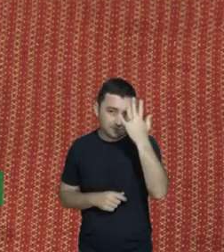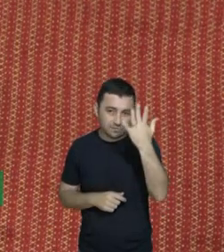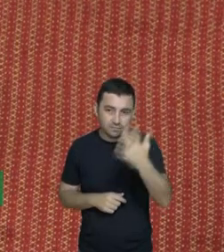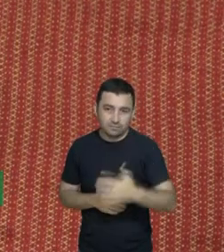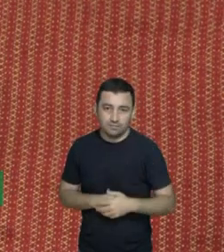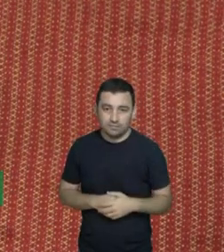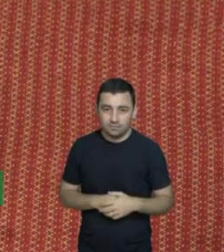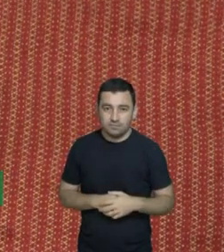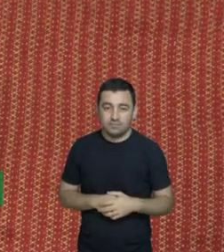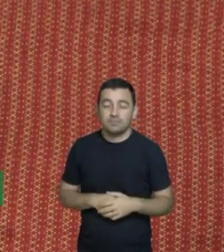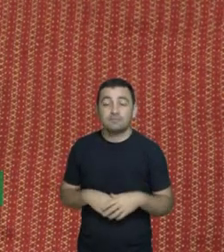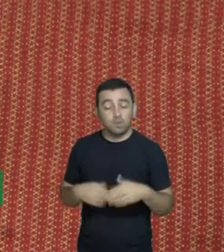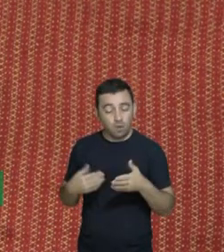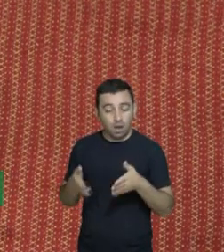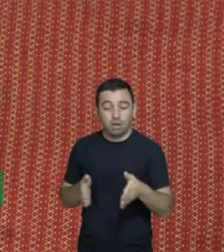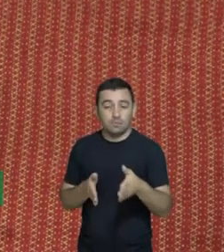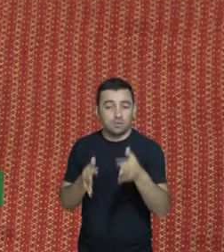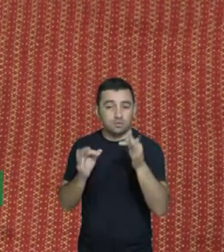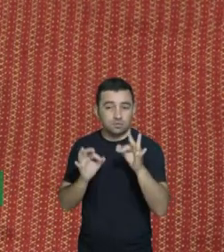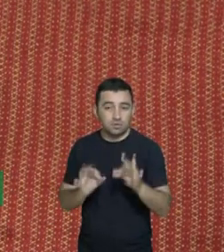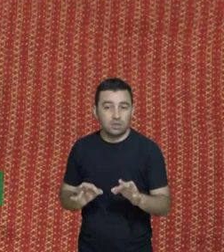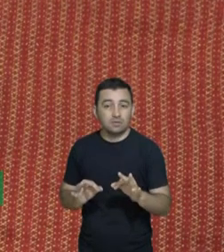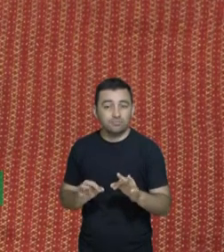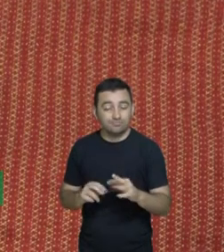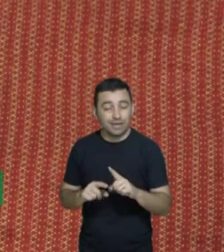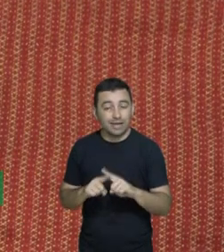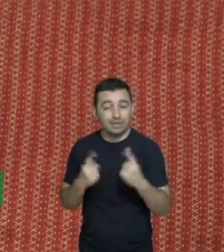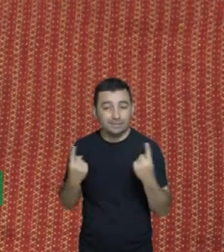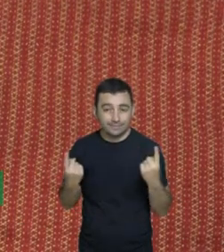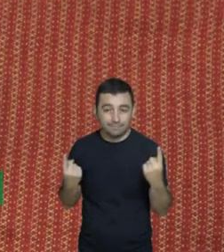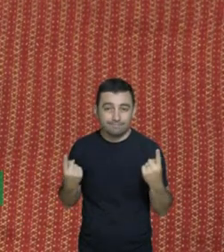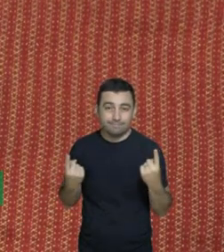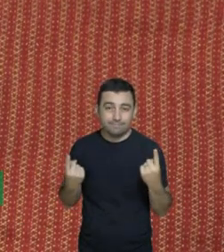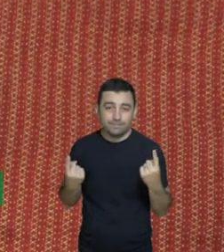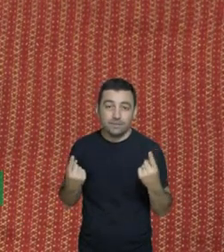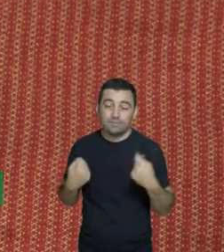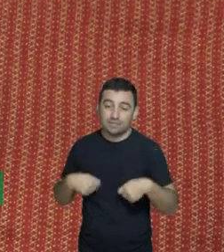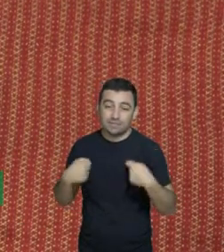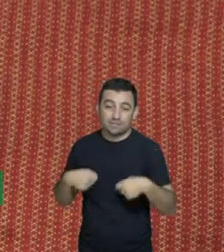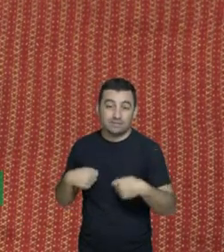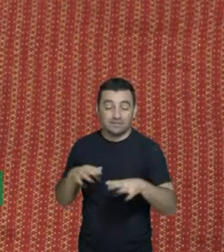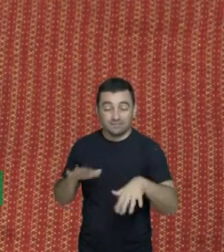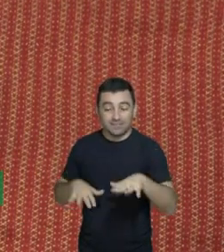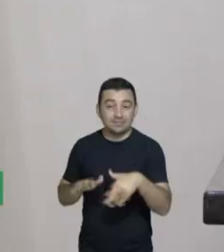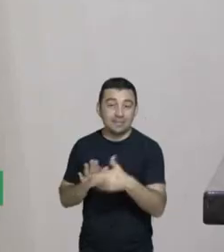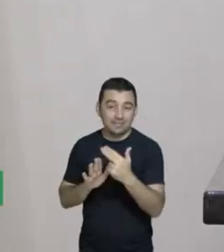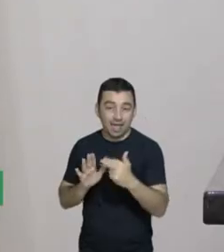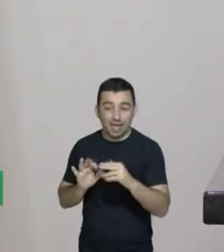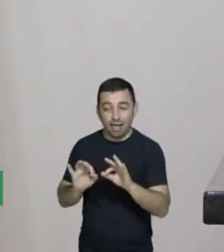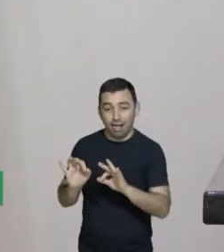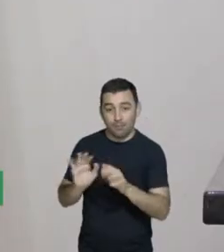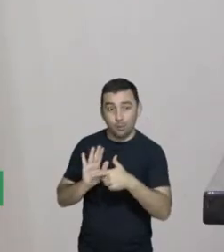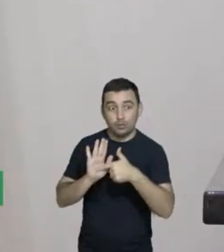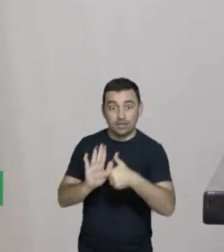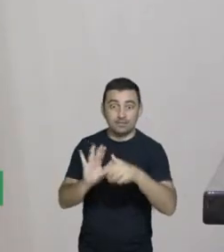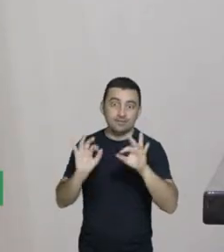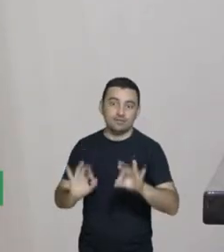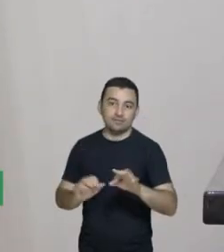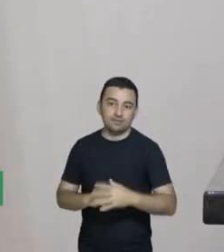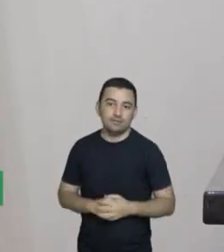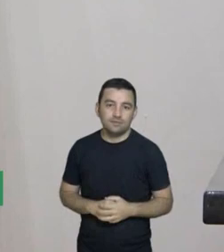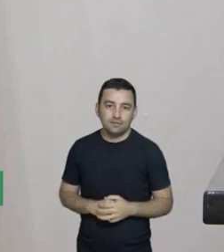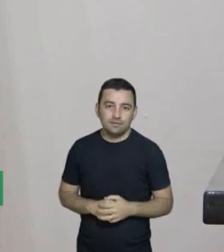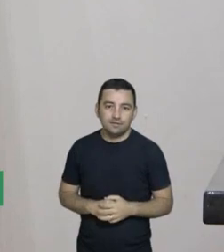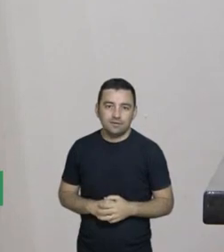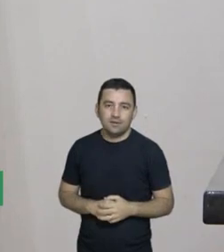o caminho está aí, porém, muitas vezes, tem que desenhar. Obrigado. Obrigado, deputado Vonney. O